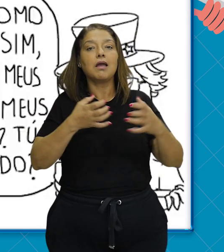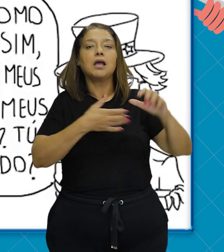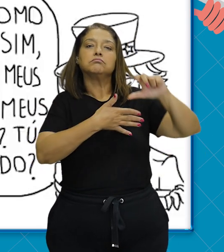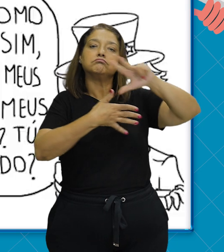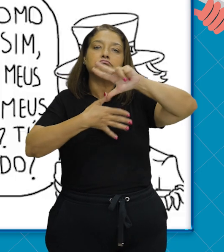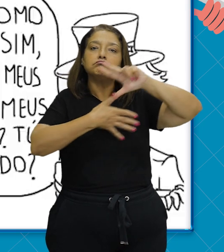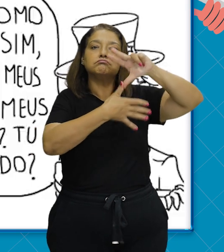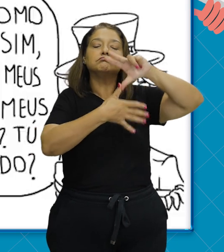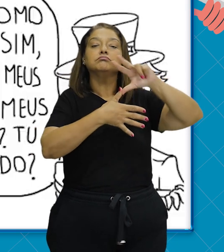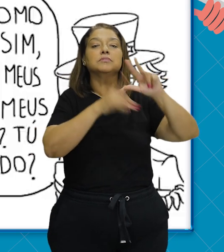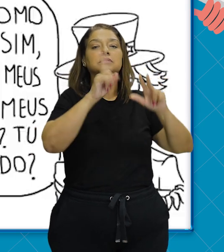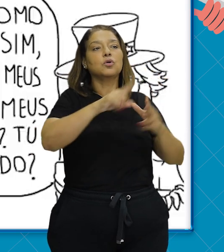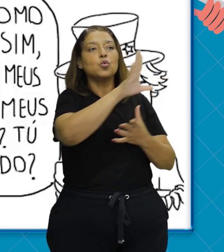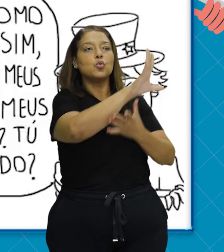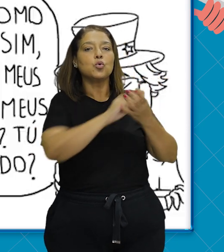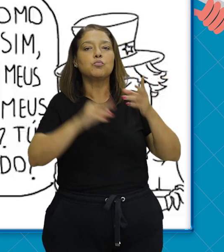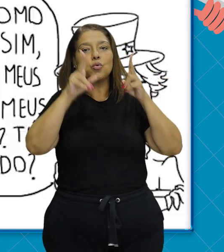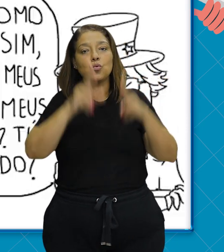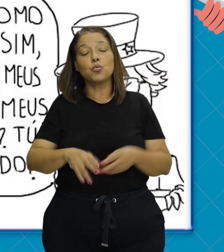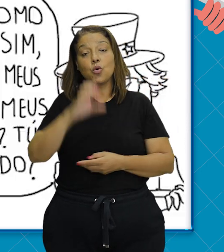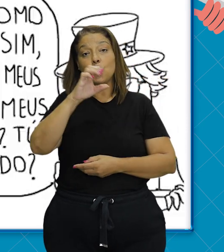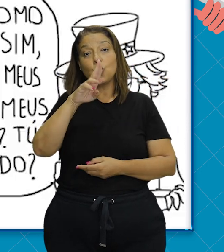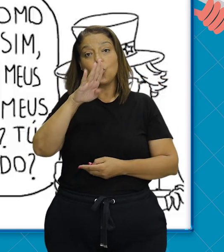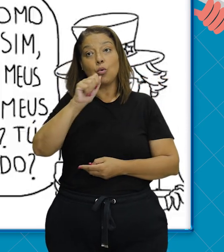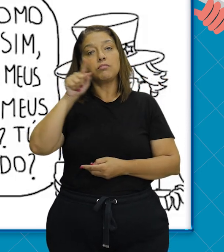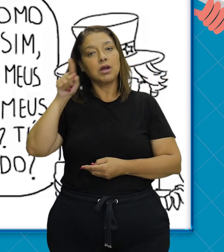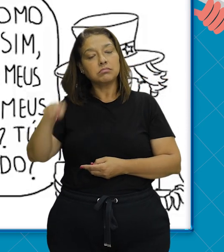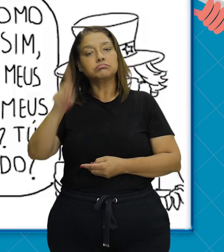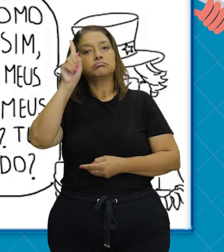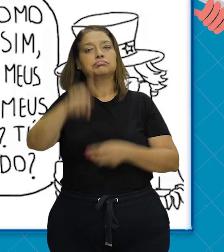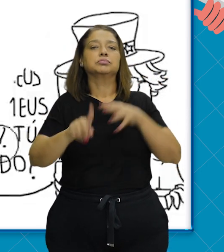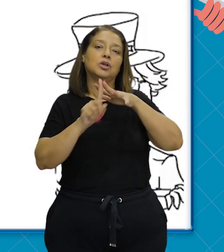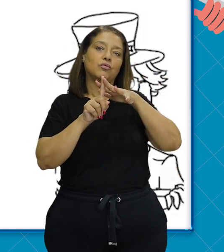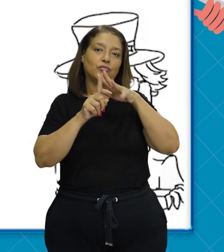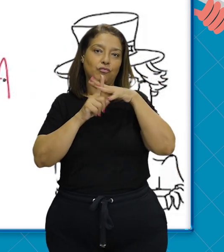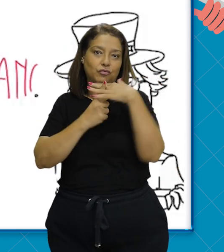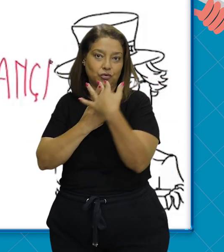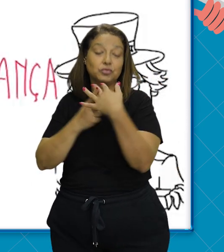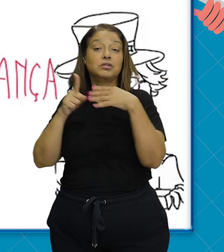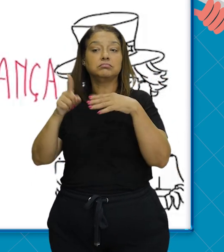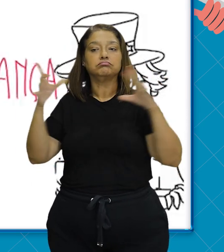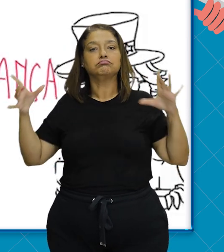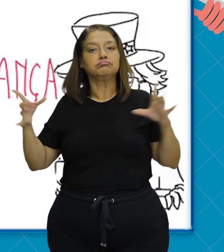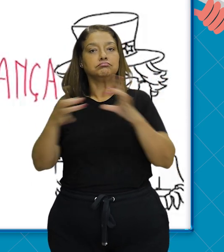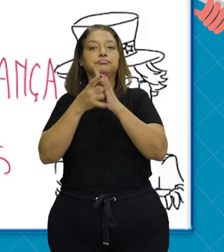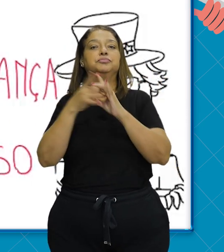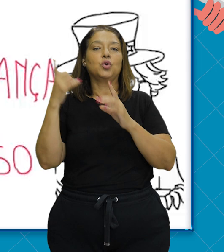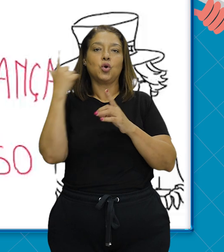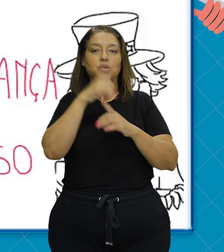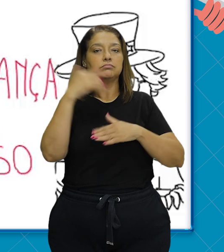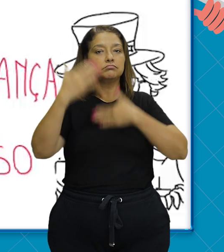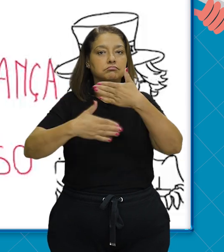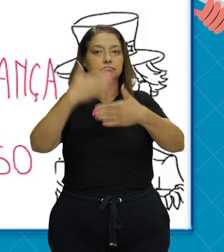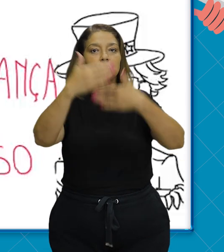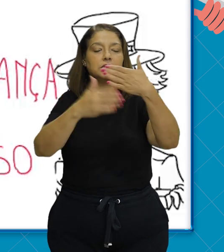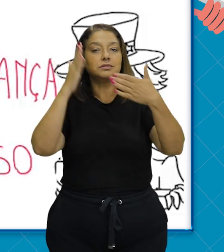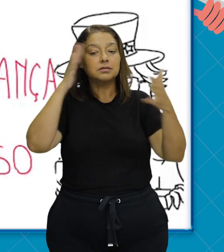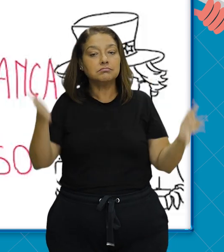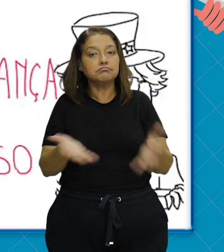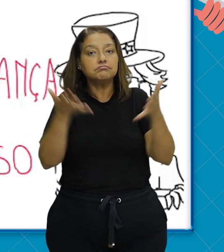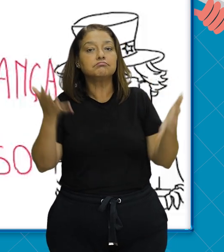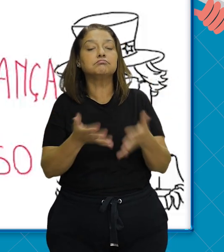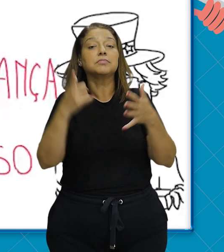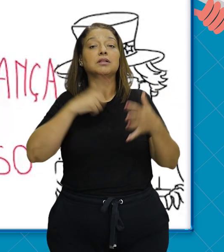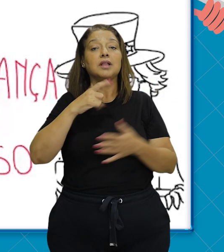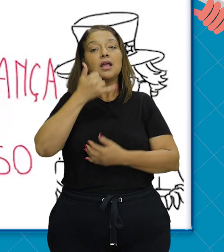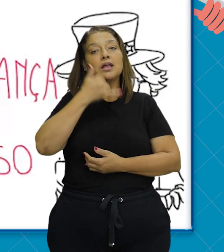Latina seguissem o exemplo de Cuba e estabelecessem uma revolução socialista. Por isso criou a Aliança para o Progresso, estimulando a formação de